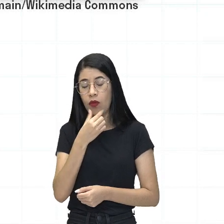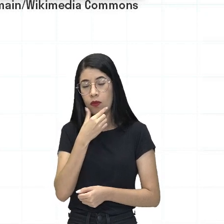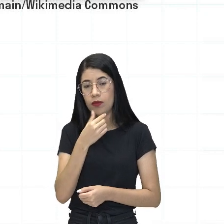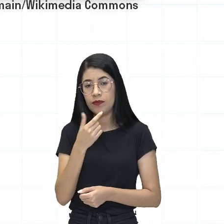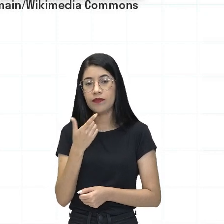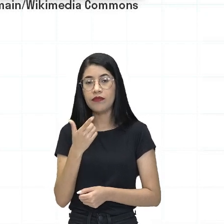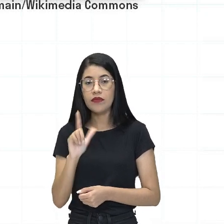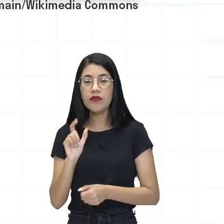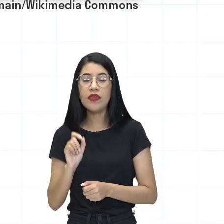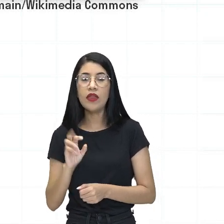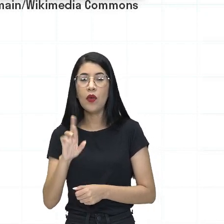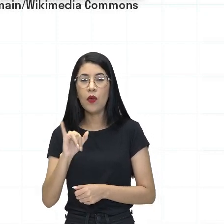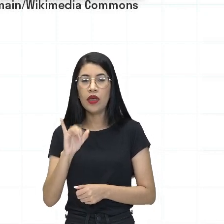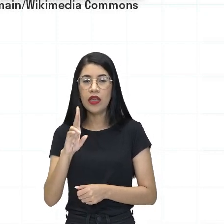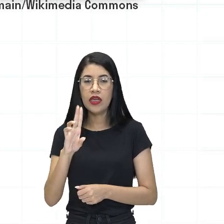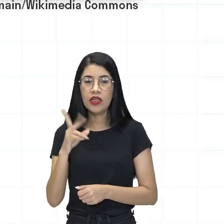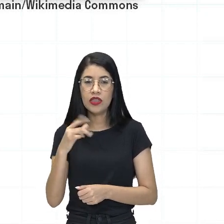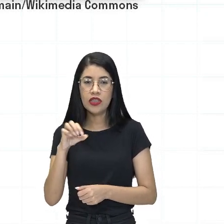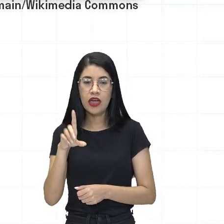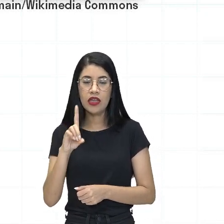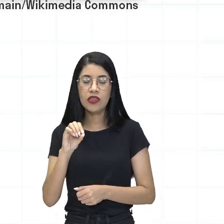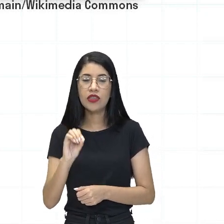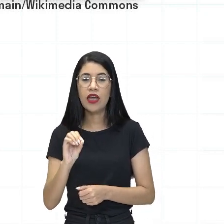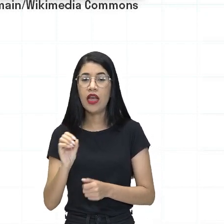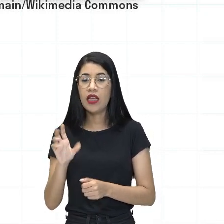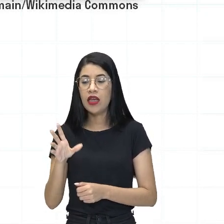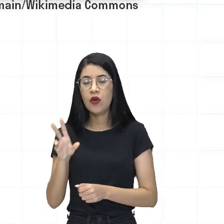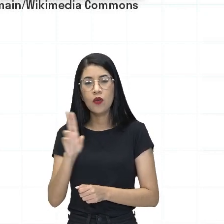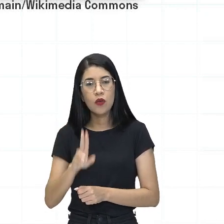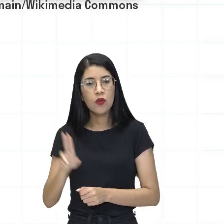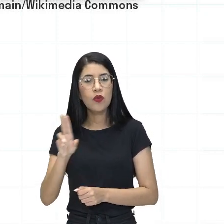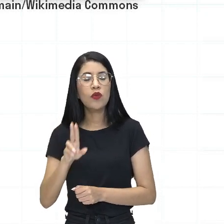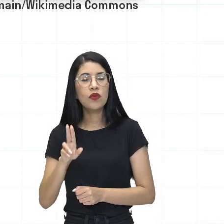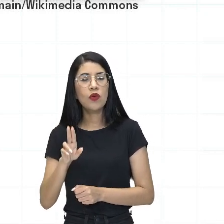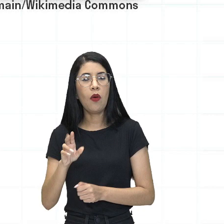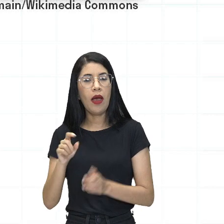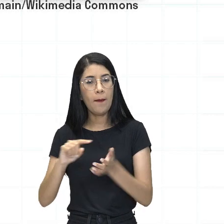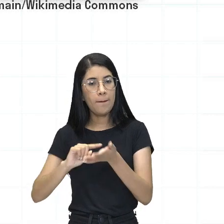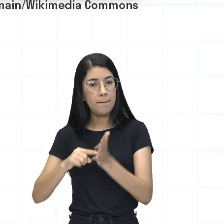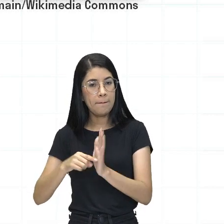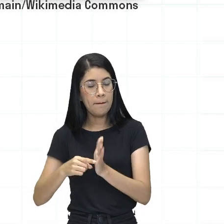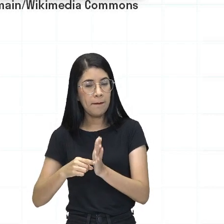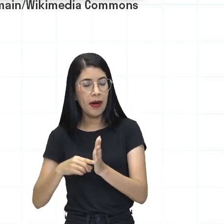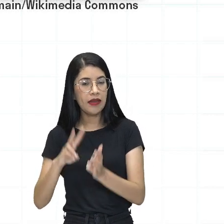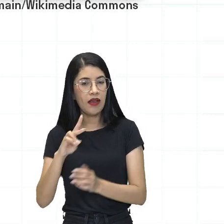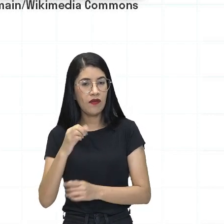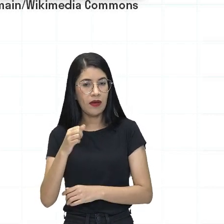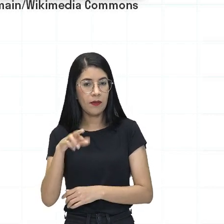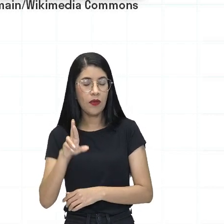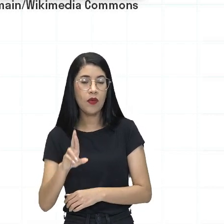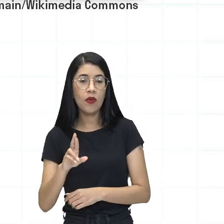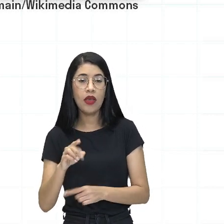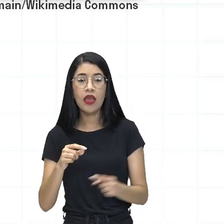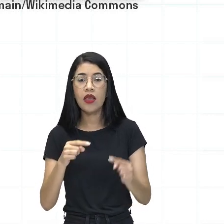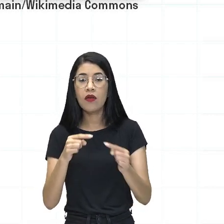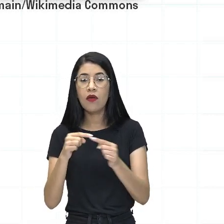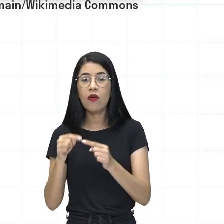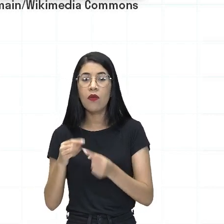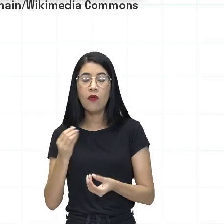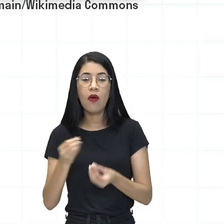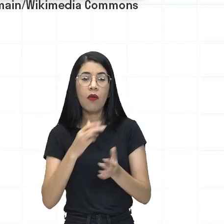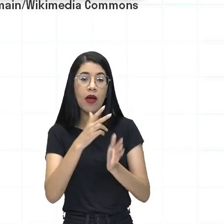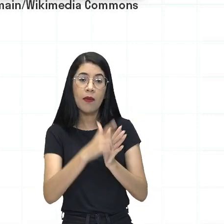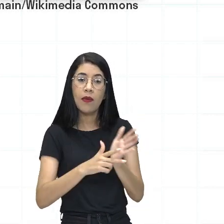isso, ele pegou essa máquina térmica, máquina a vapor de Watts, né, e combinou com as locomotivas